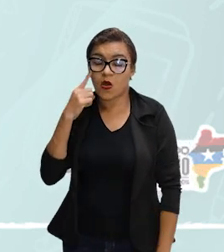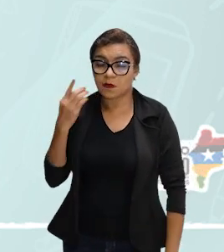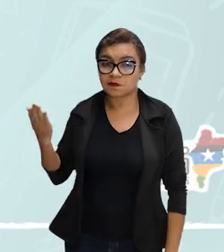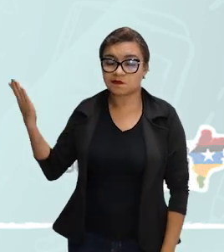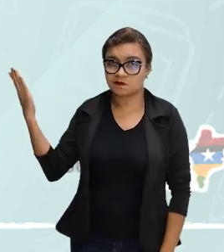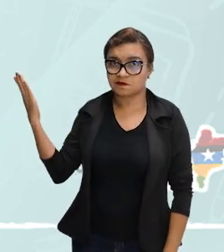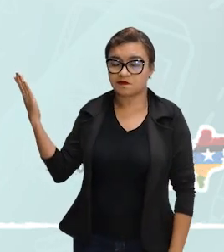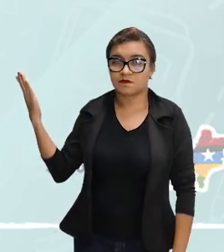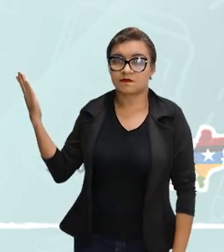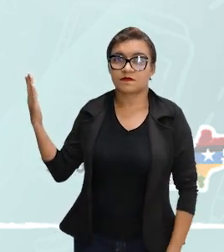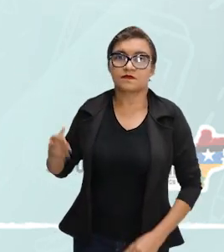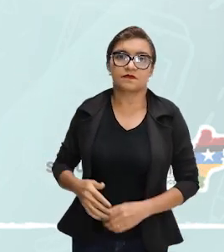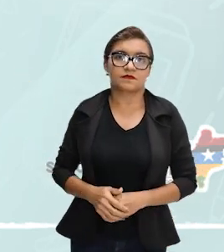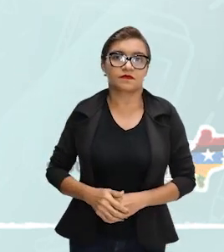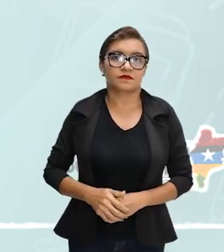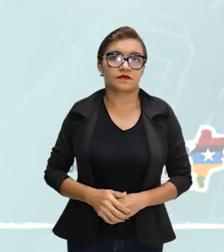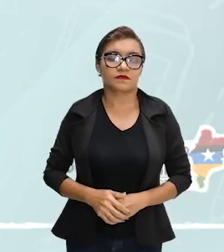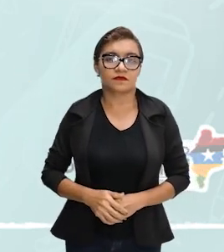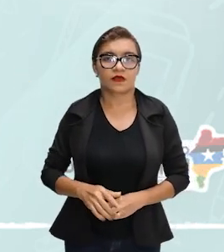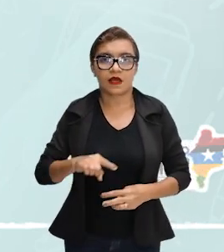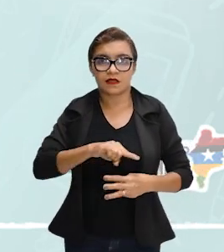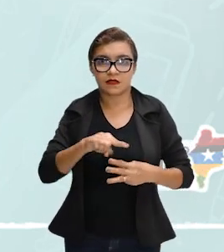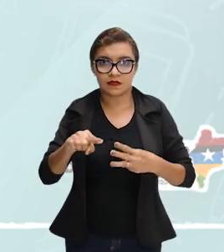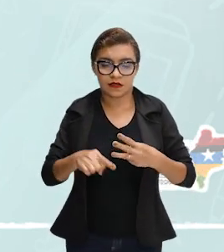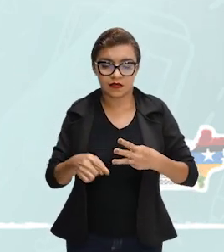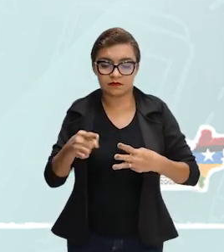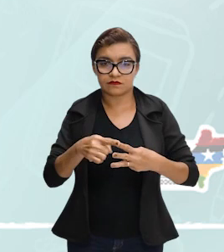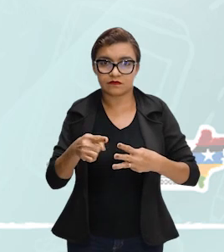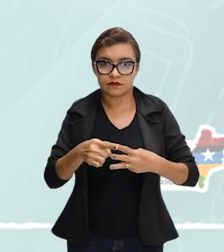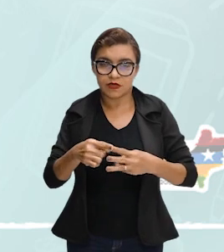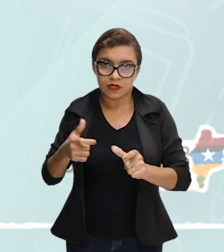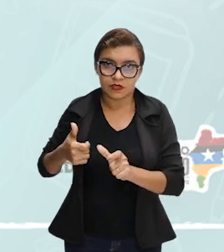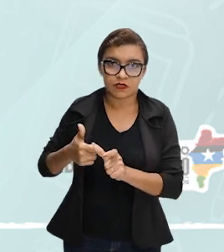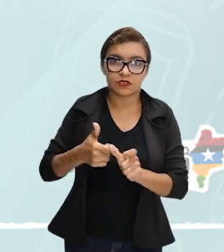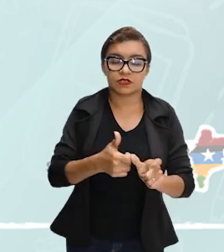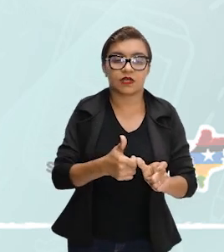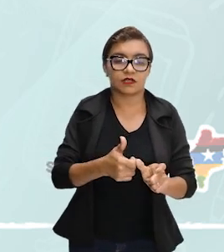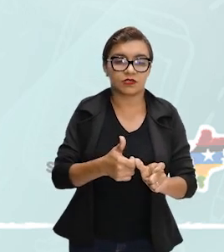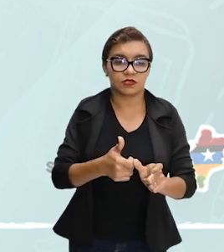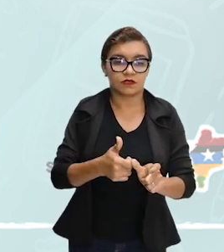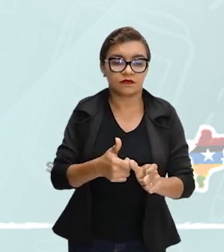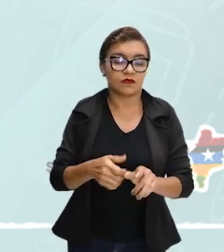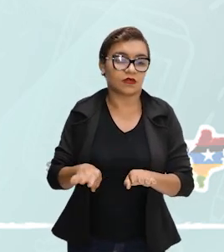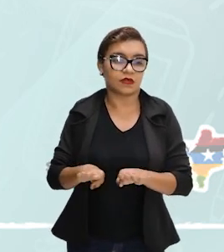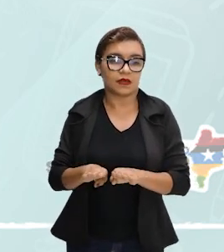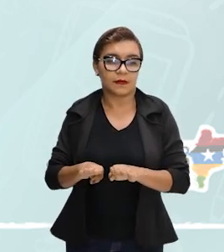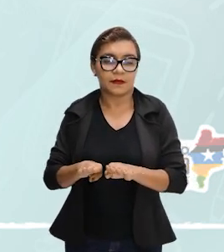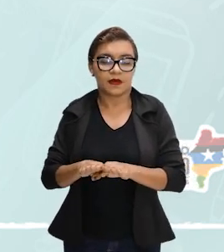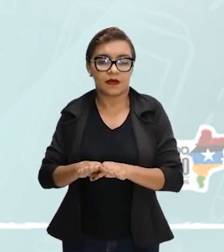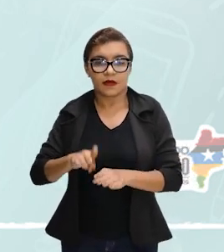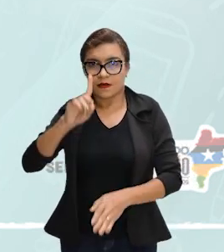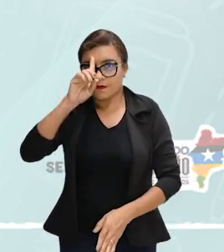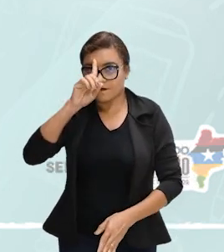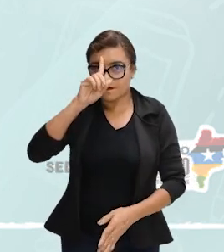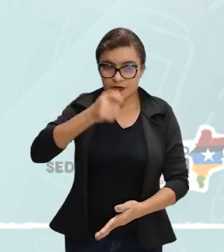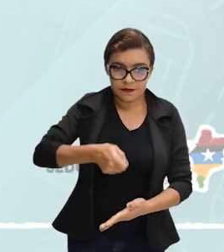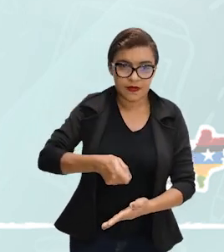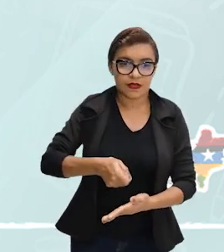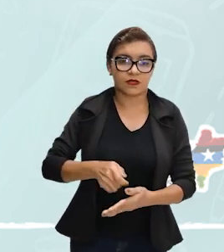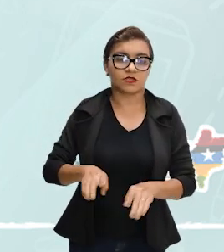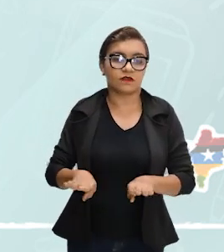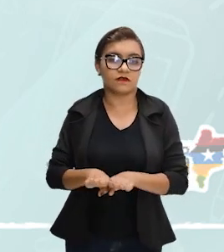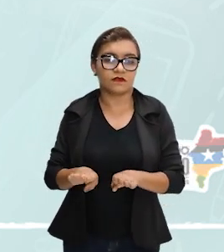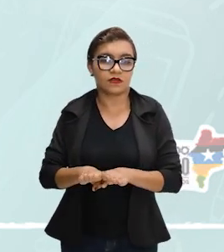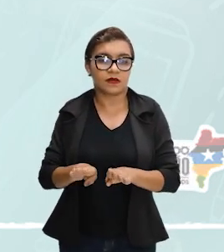modos verbales: el indicativo, el subjuntivo e el imperativo. Os